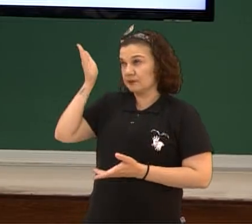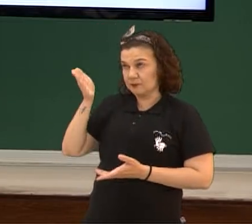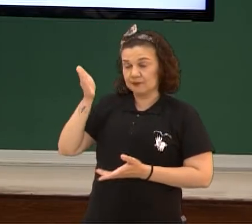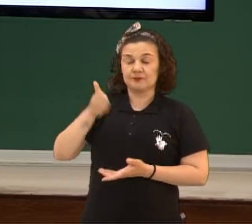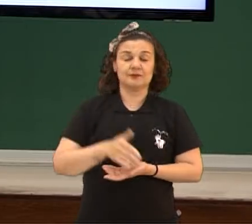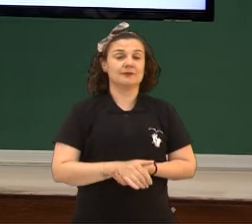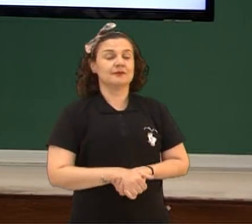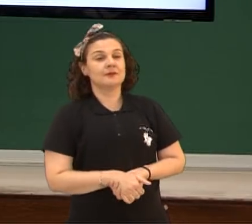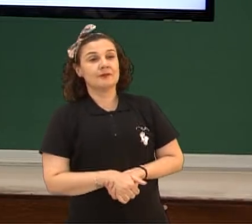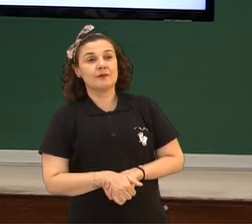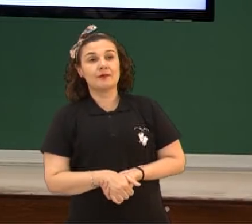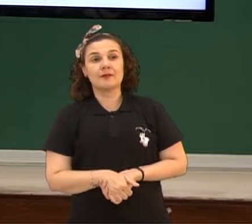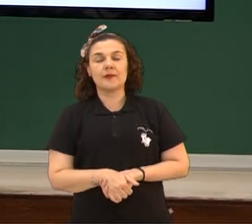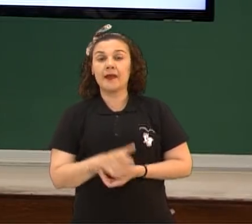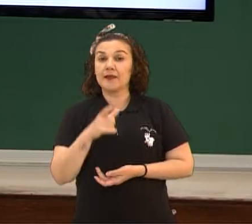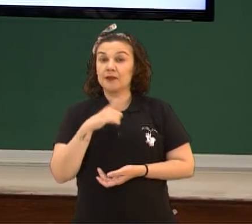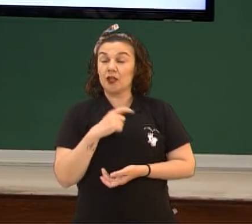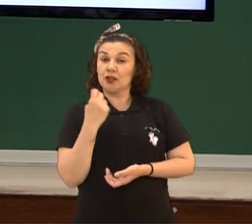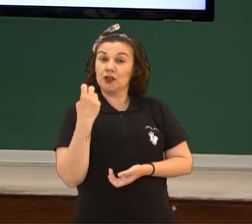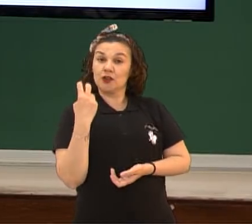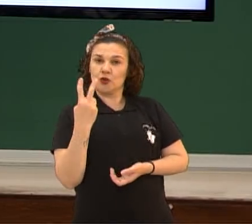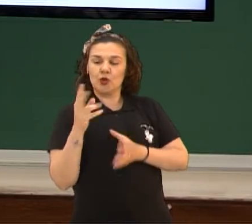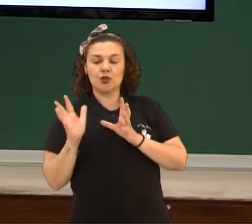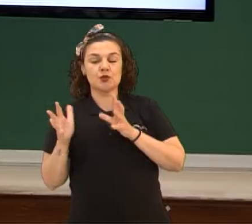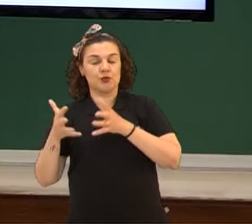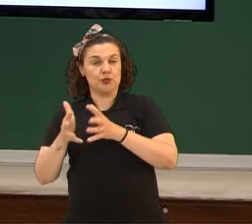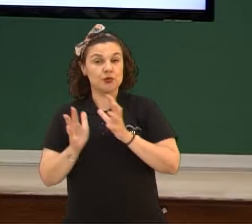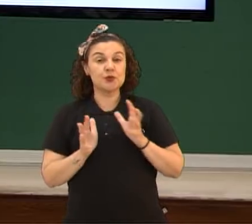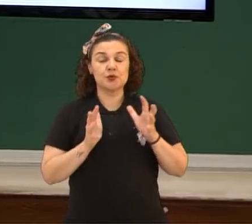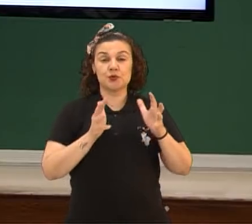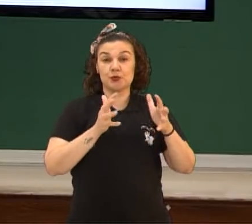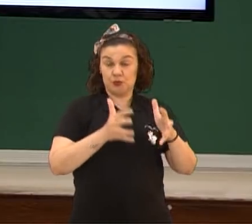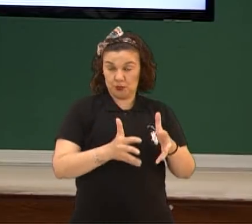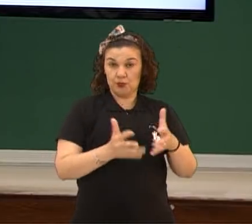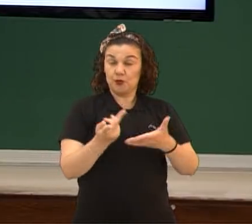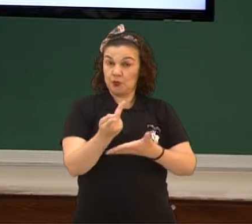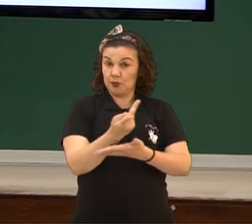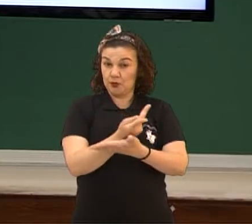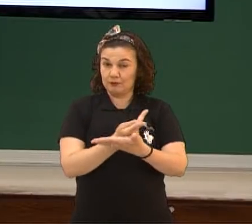slide, lá que vocês estão acompanhando, né? Temos as duas principais